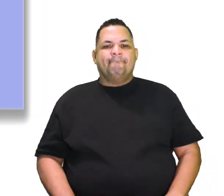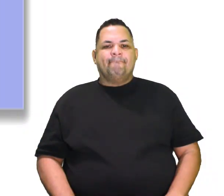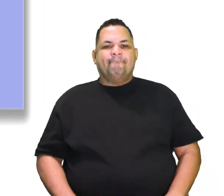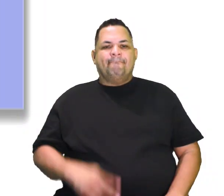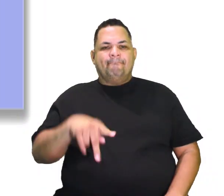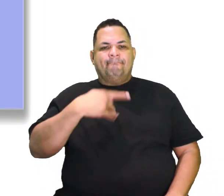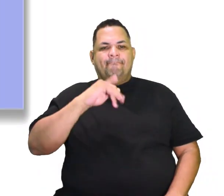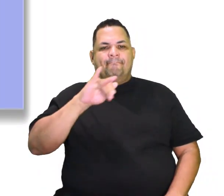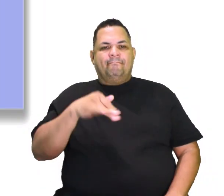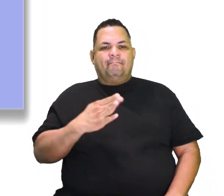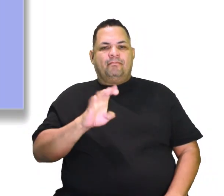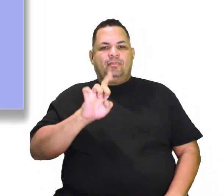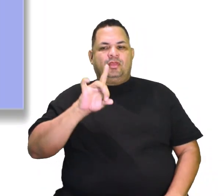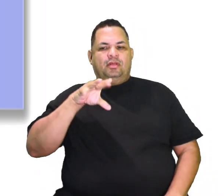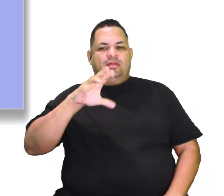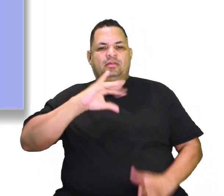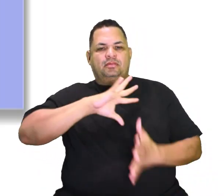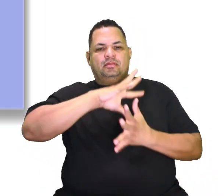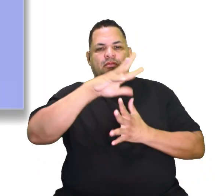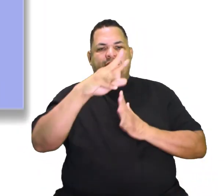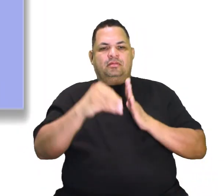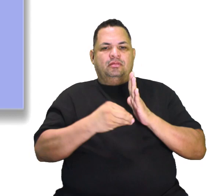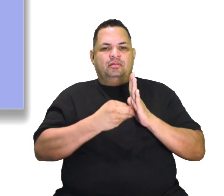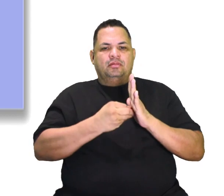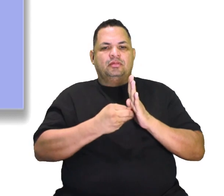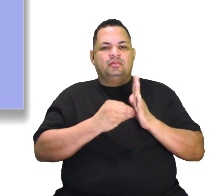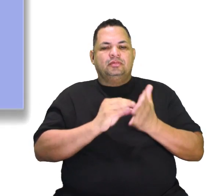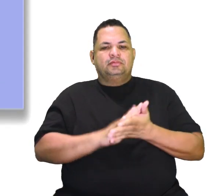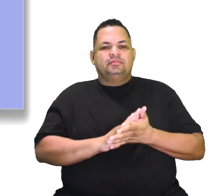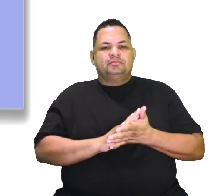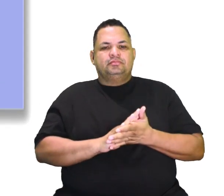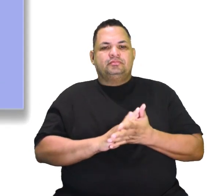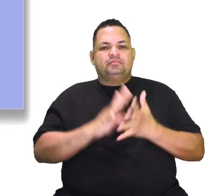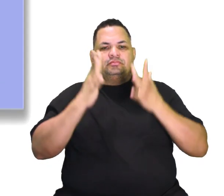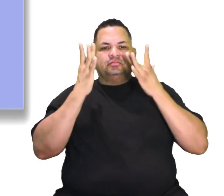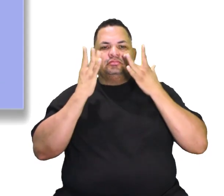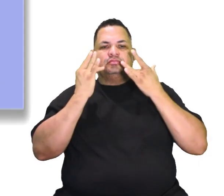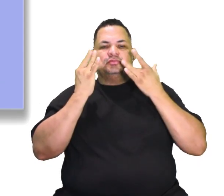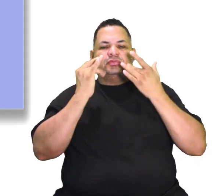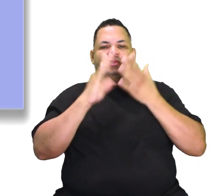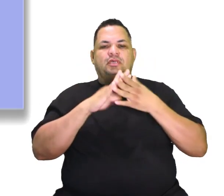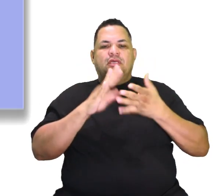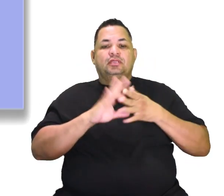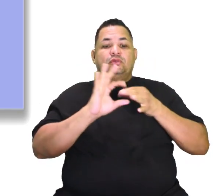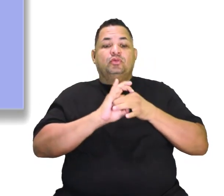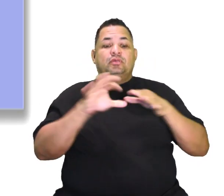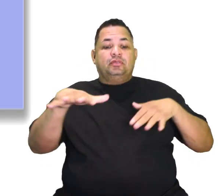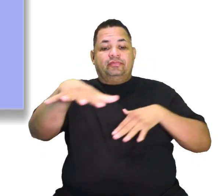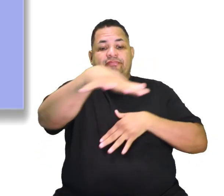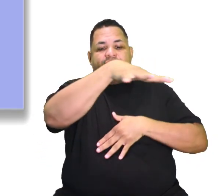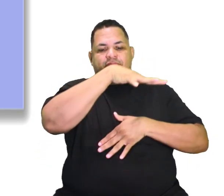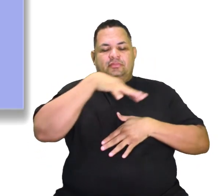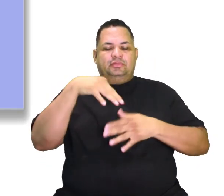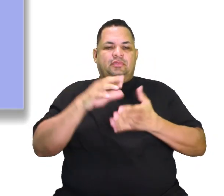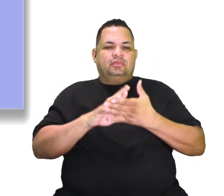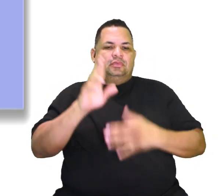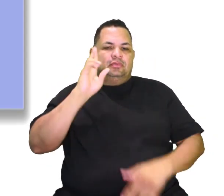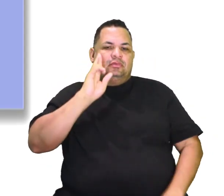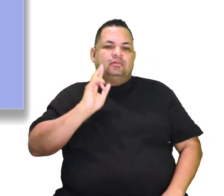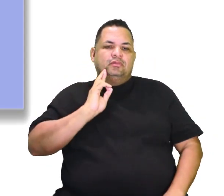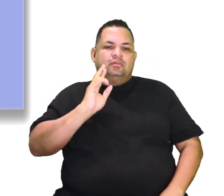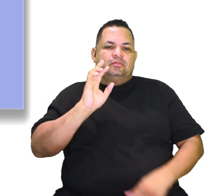Pronto, vamos falar de Jerusalém, da Amazônia. É o nosso teatro, o maior teatro a céu aberto, aqui em